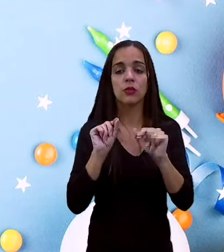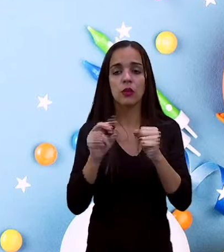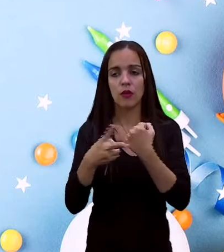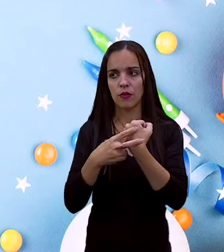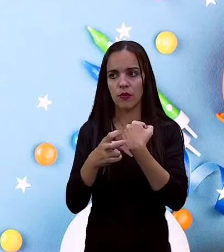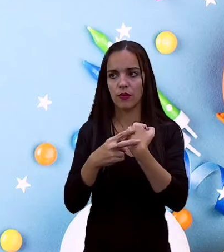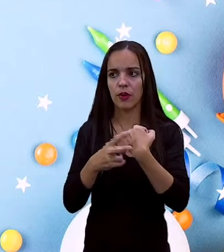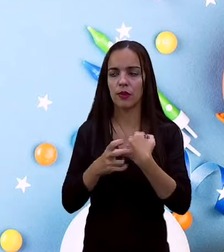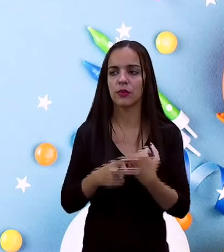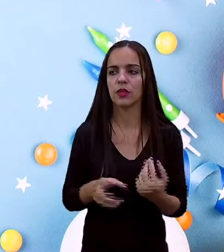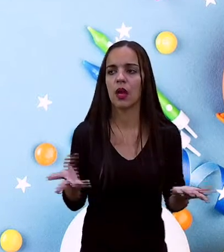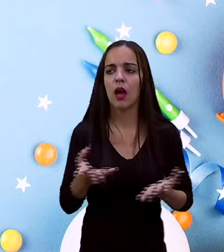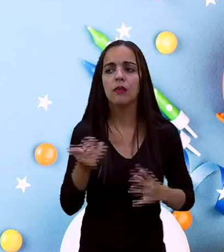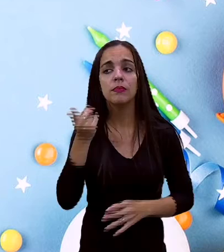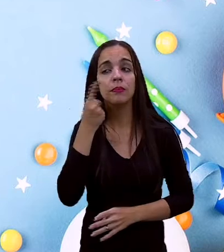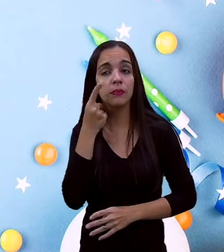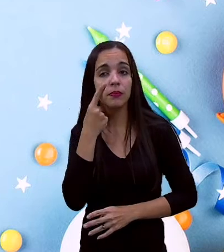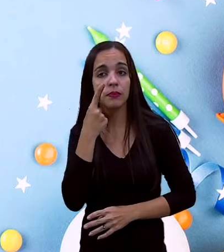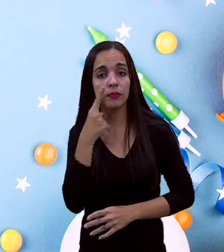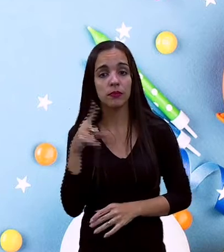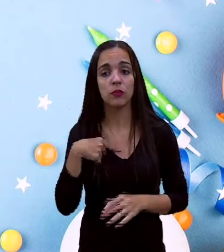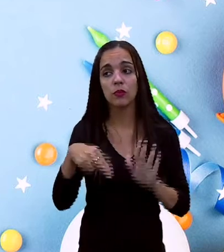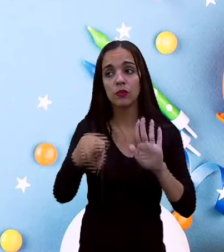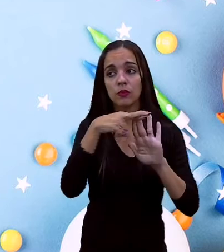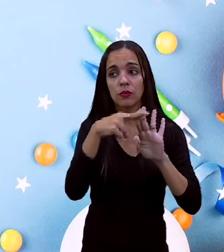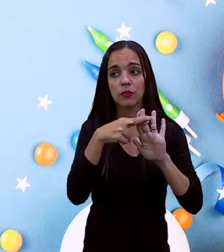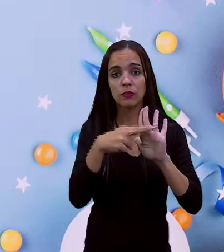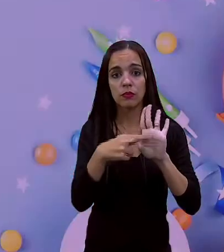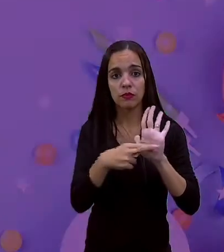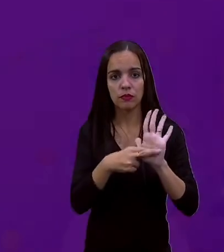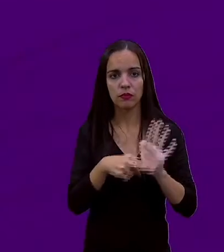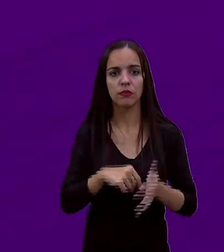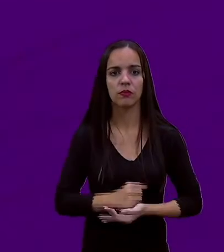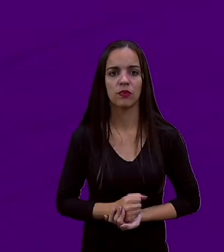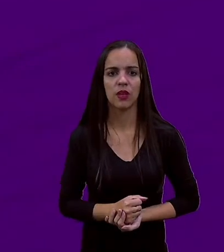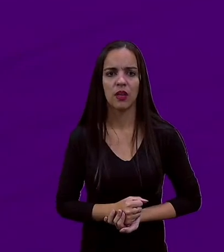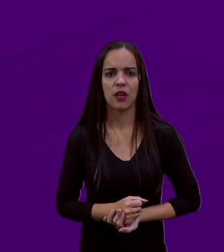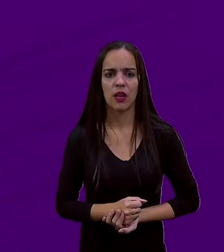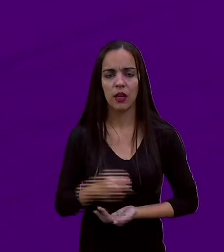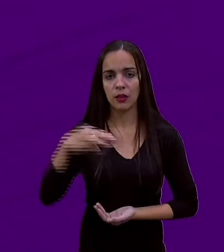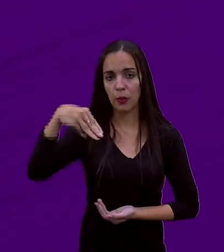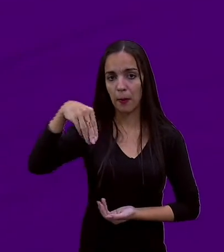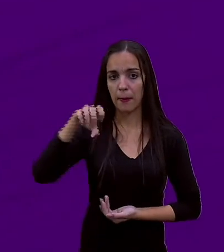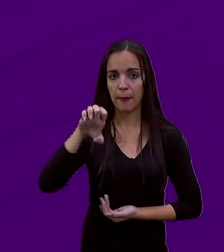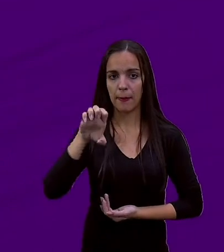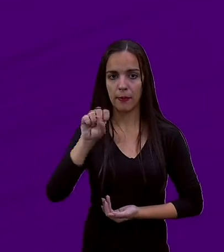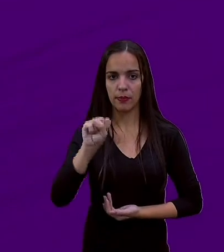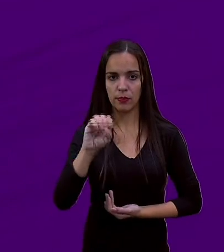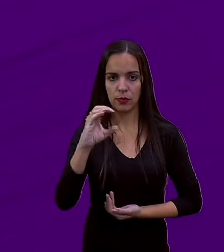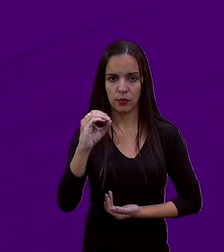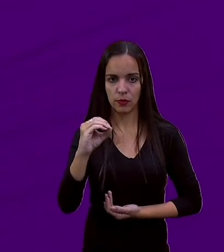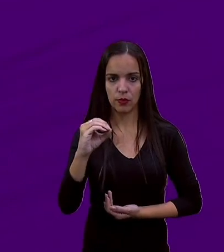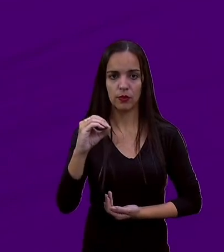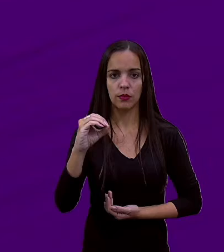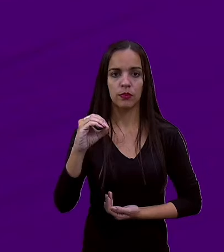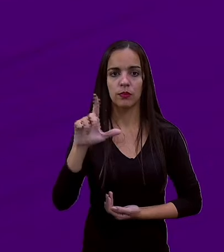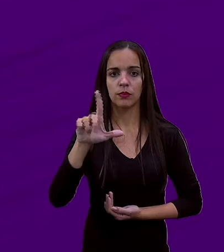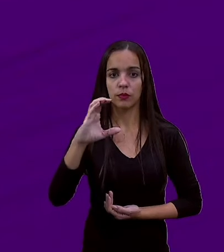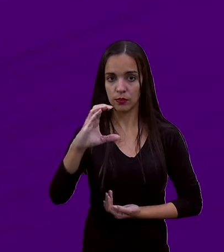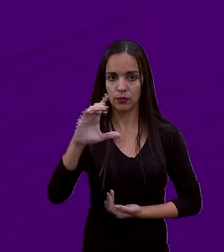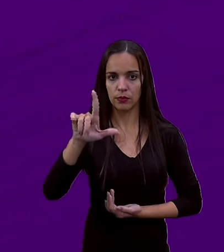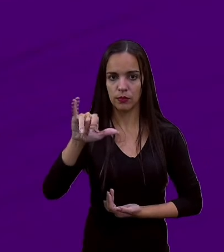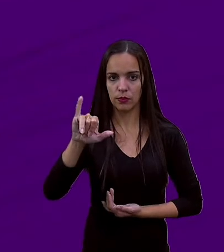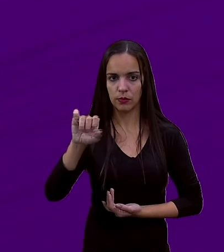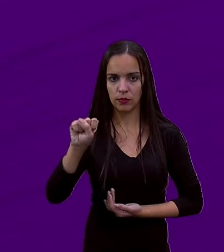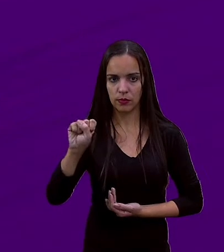E agora, então, nós veremos a regra da mesóclise. Porque a mesóclise só tem uma regra. E